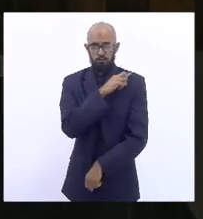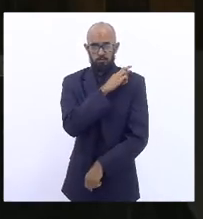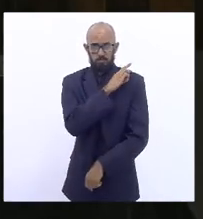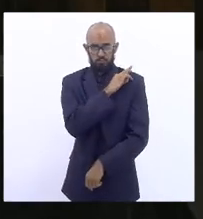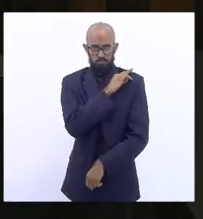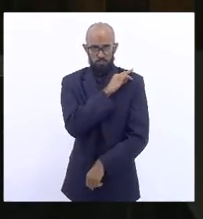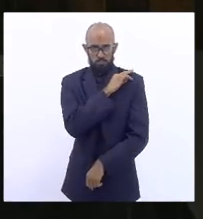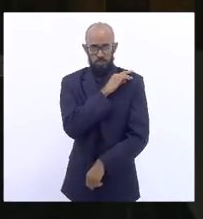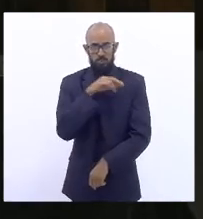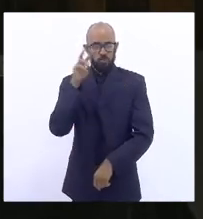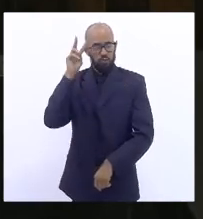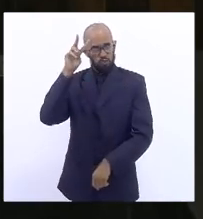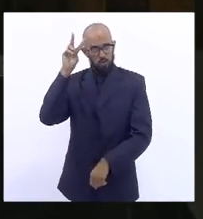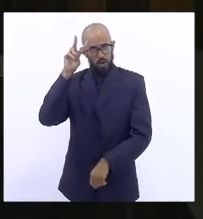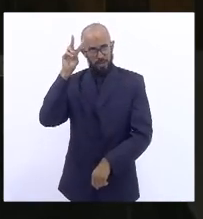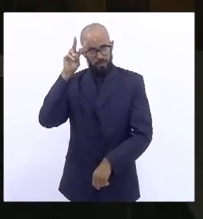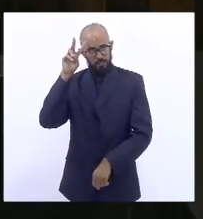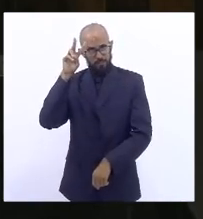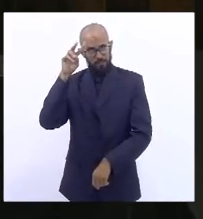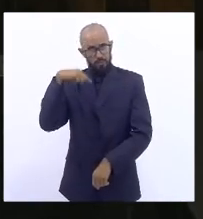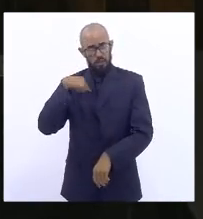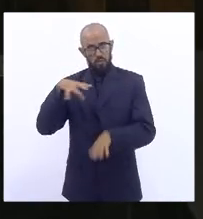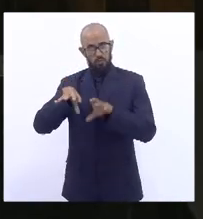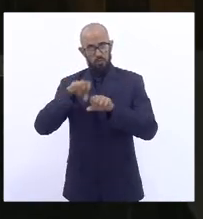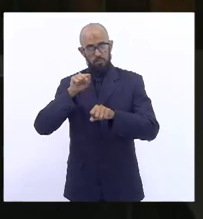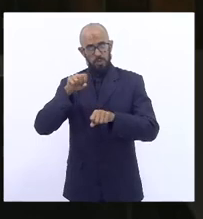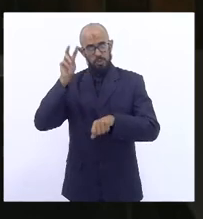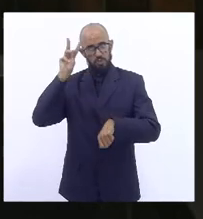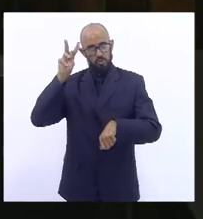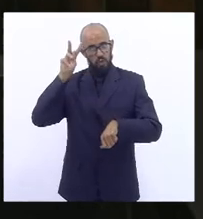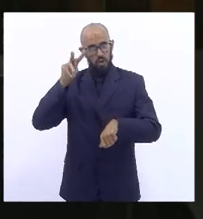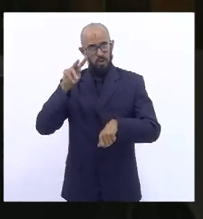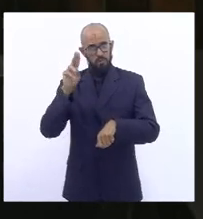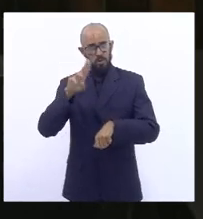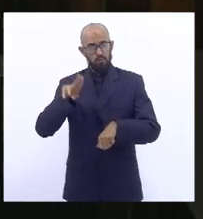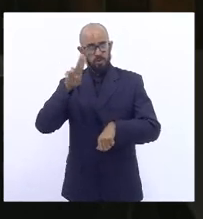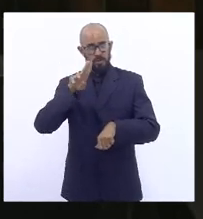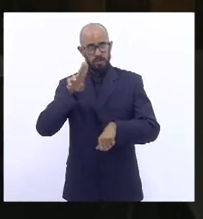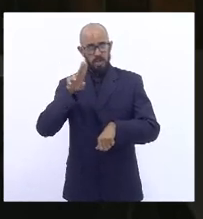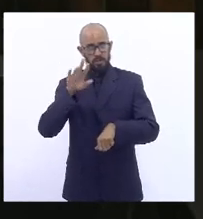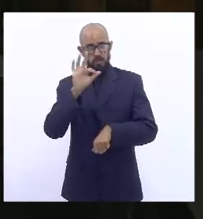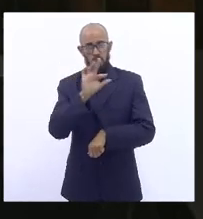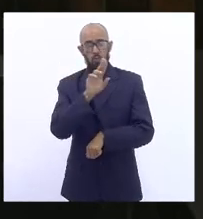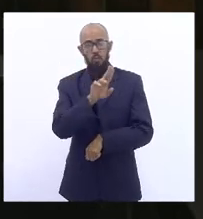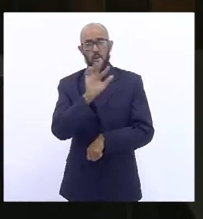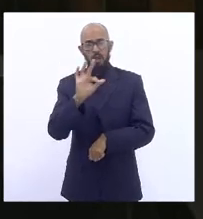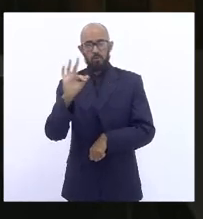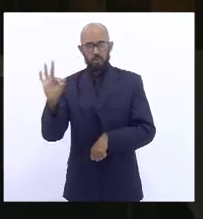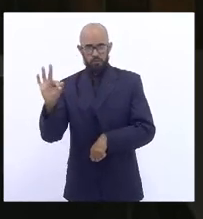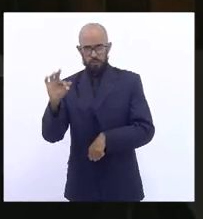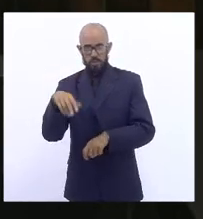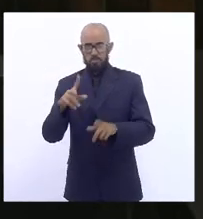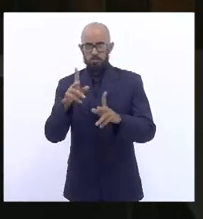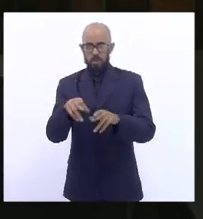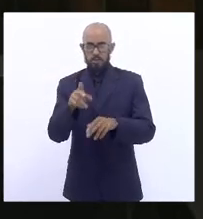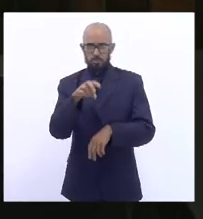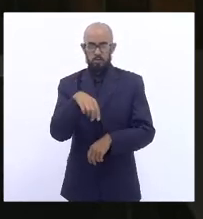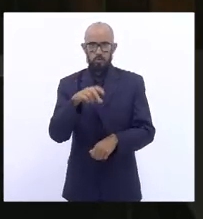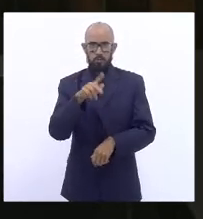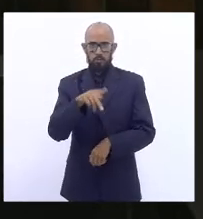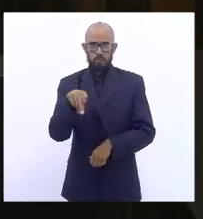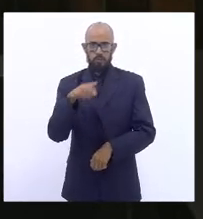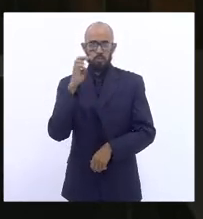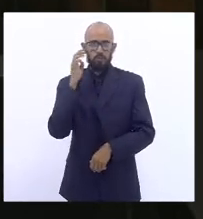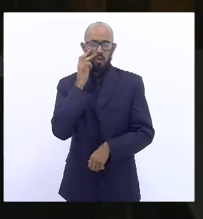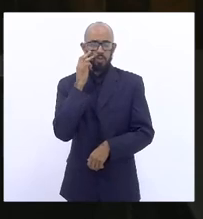História. Eu tive o privilégio de ser formado em História pela Universidade Federal Fluminense, da qual o deputado Valdec é